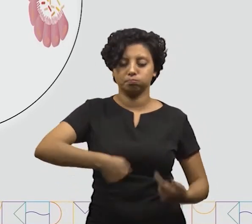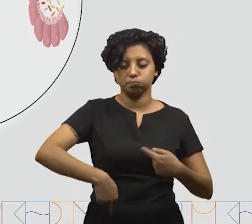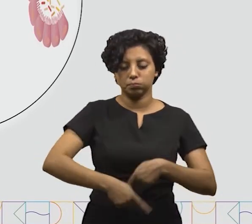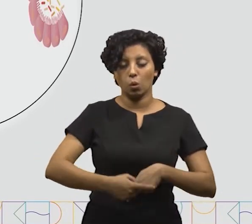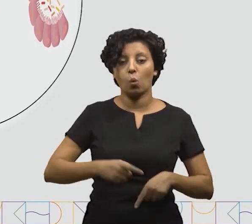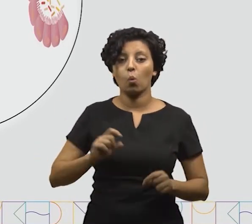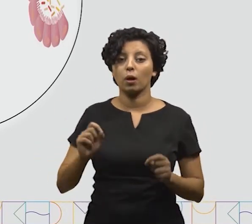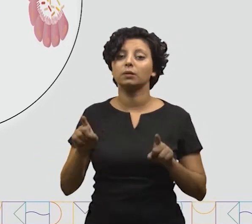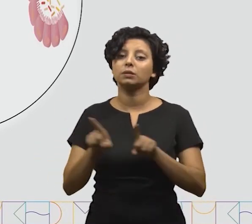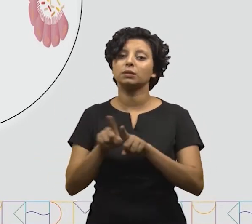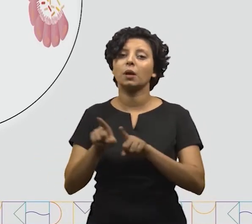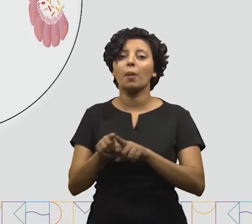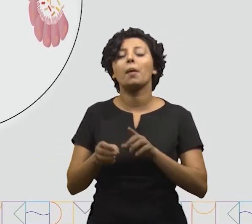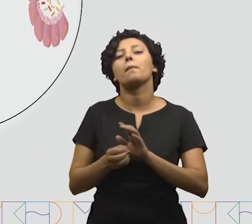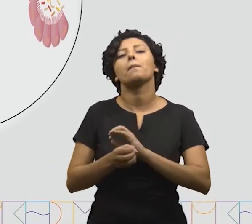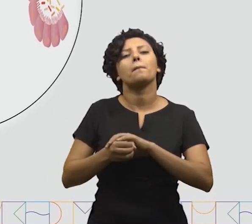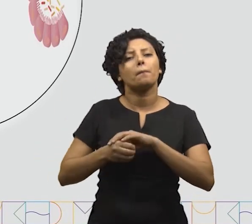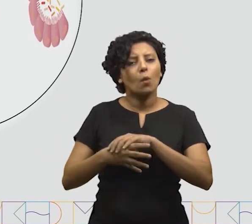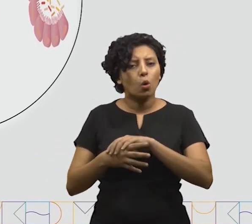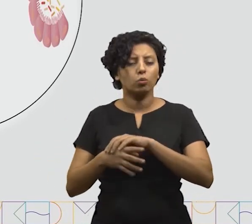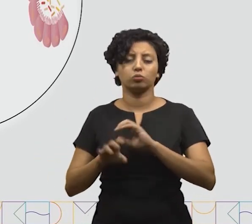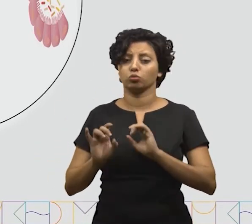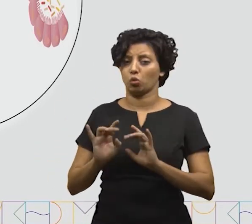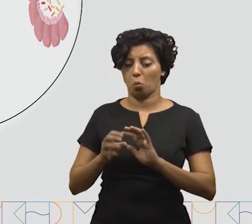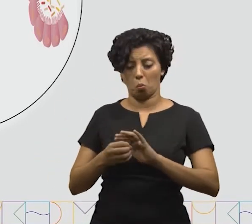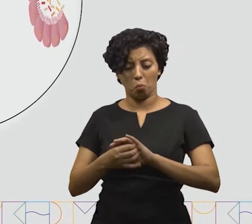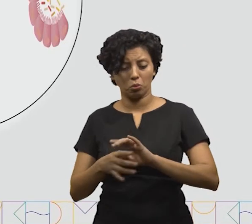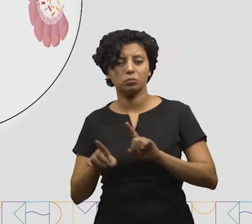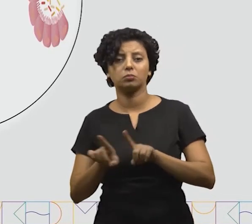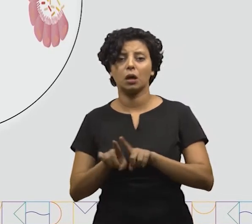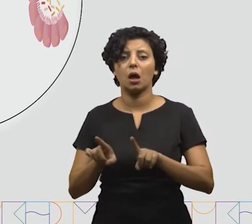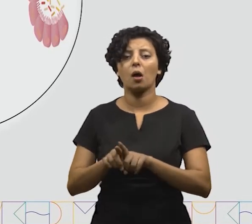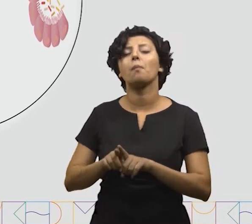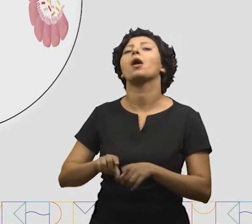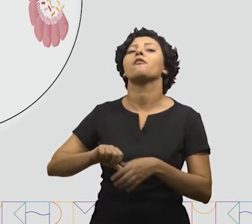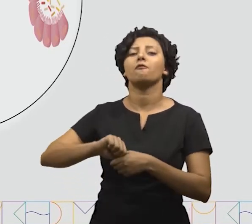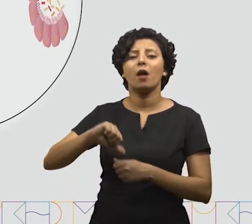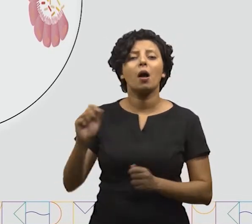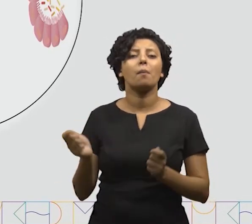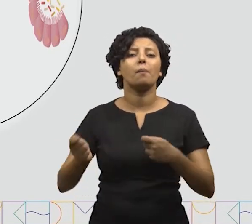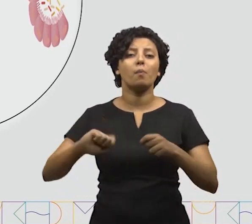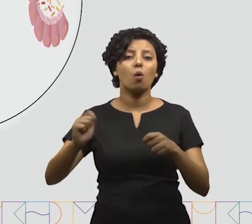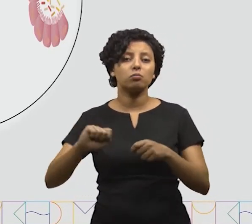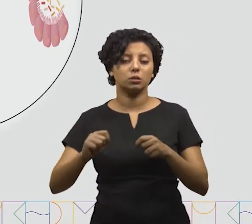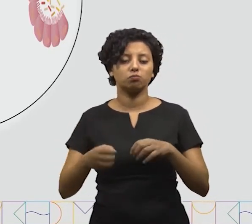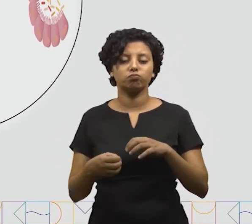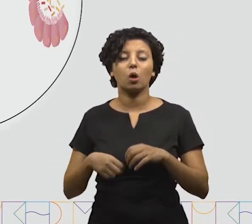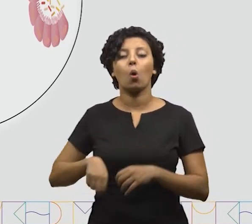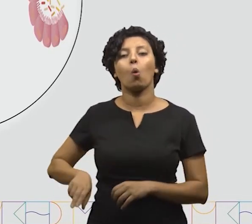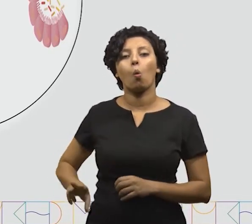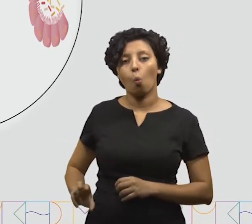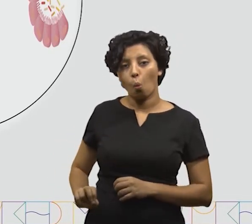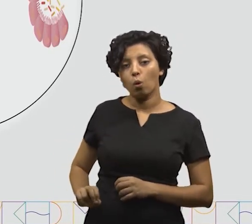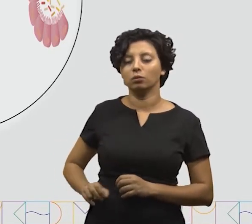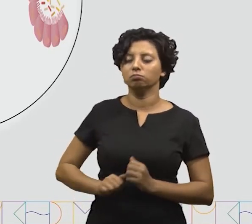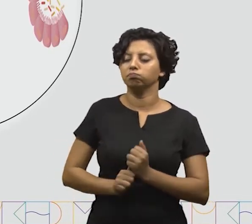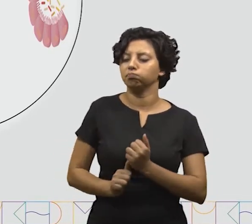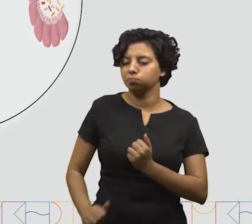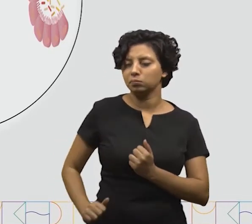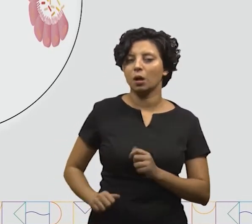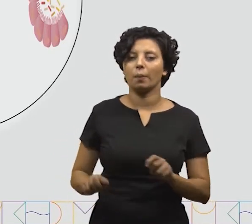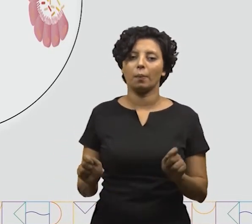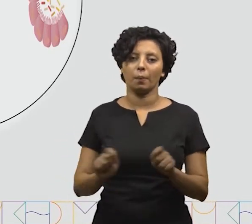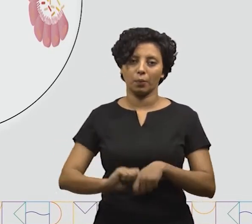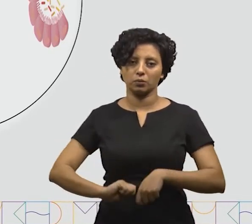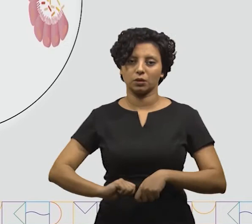de gases. Tanto gases quanto fezes são eliminadas pelo ânus, localizado no final do intestino